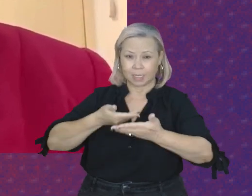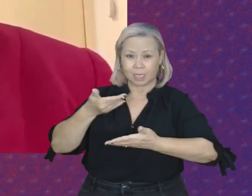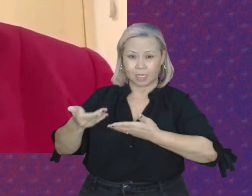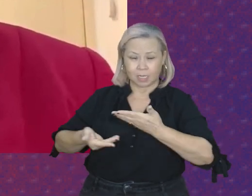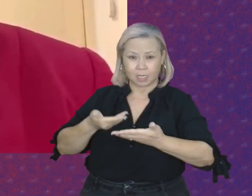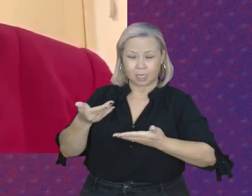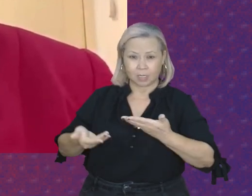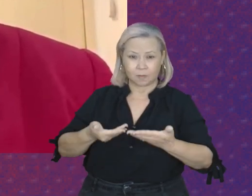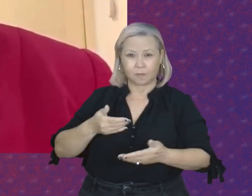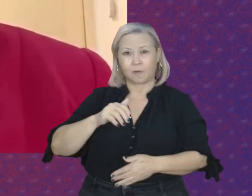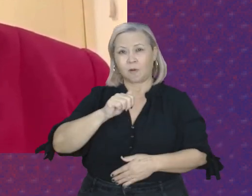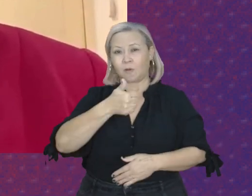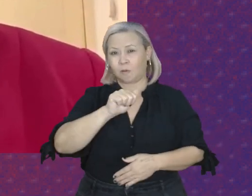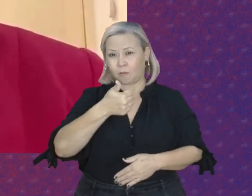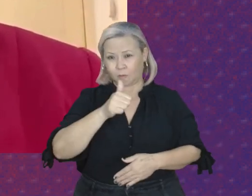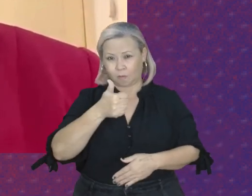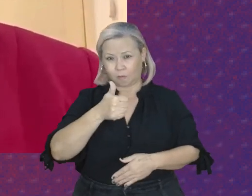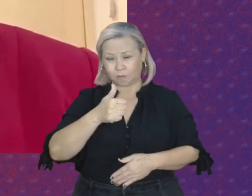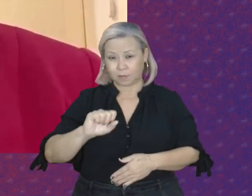11